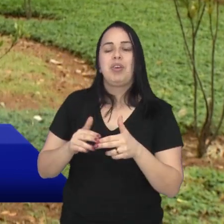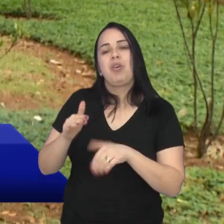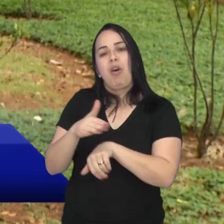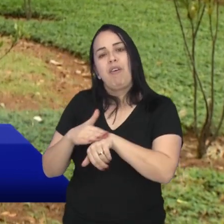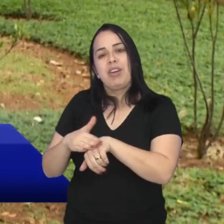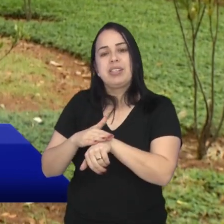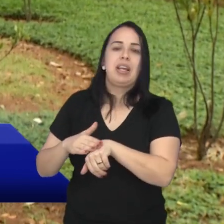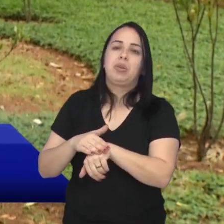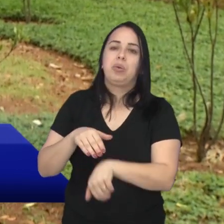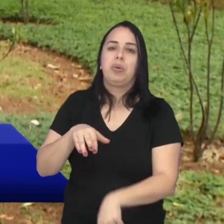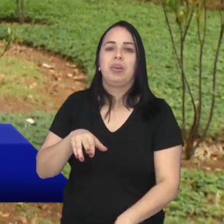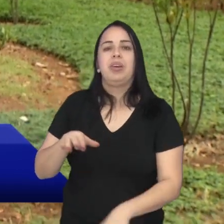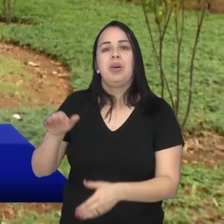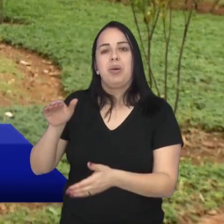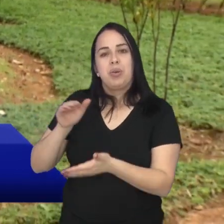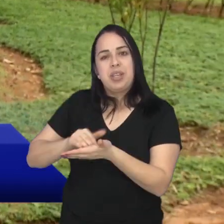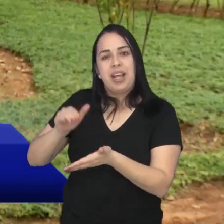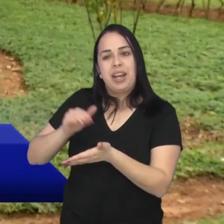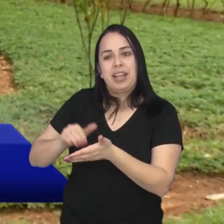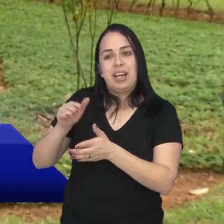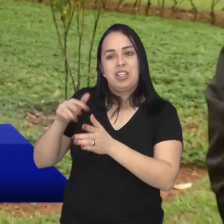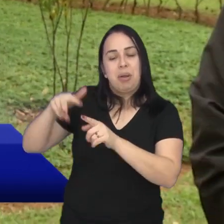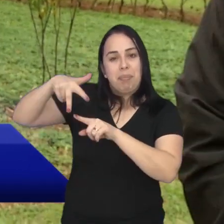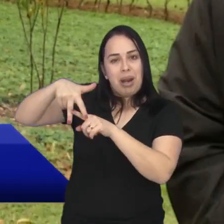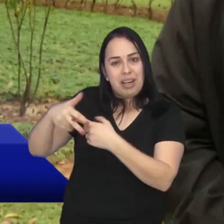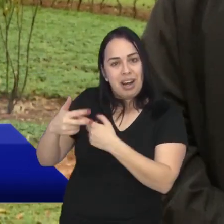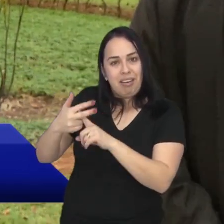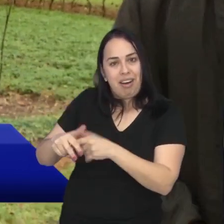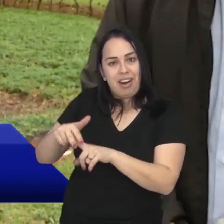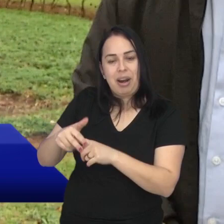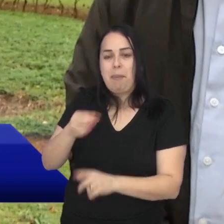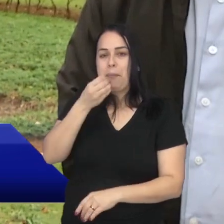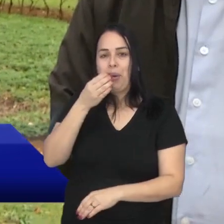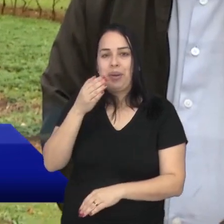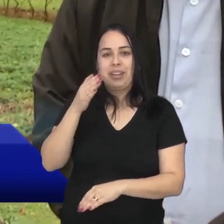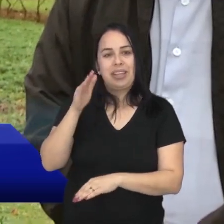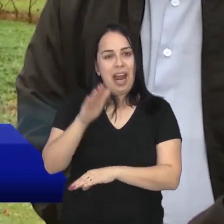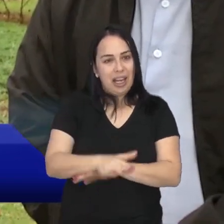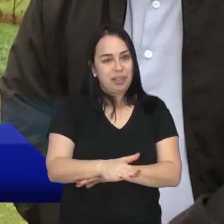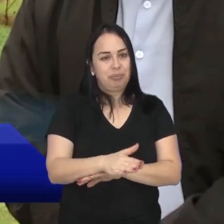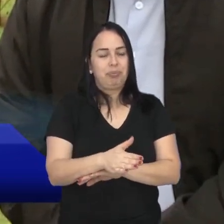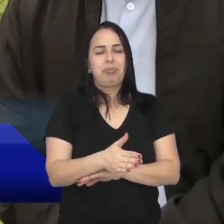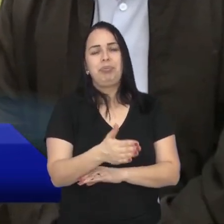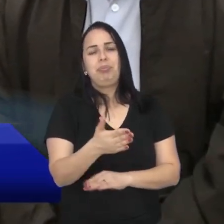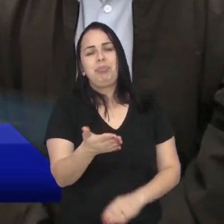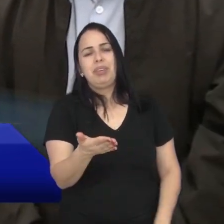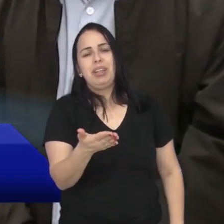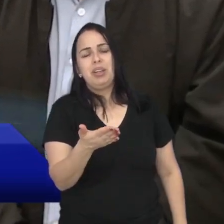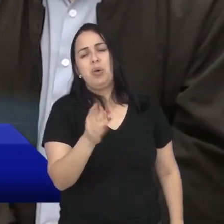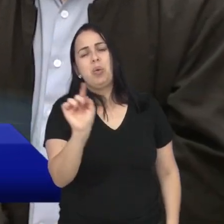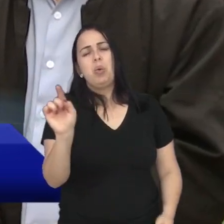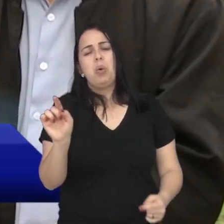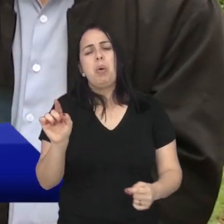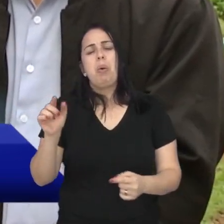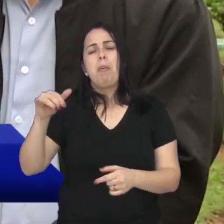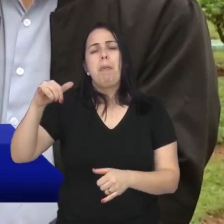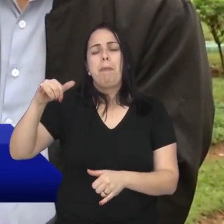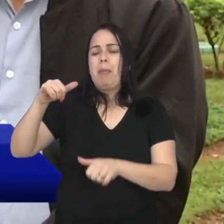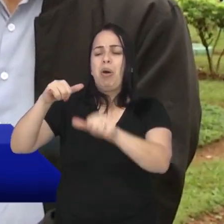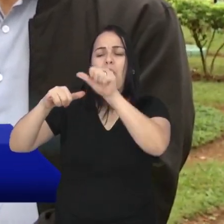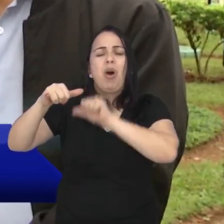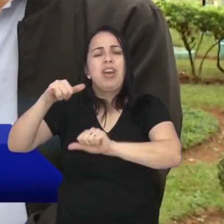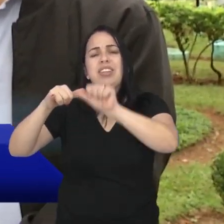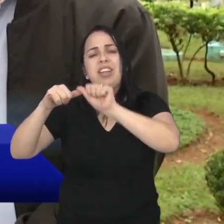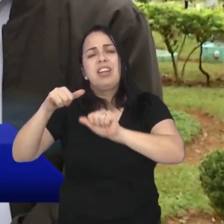esse assunto, eu converso com o Ricardo Minoro, que é secretário de manutenção aqui da cidade. Muito boa tarde, Ricardo. Qual que é